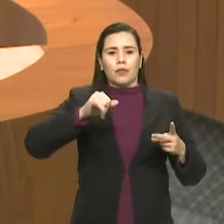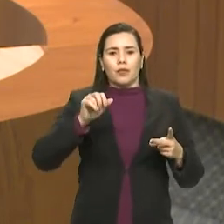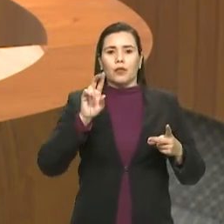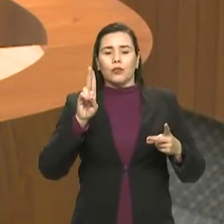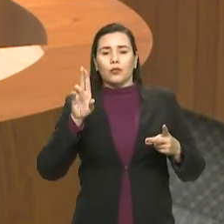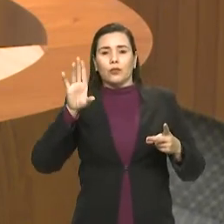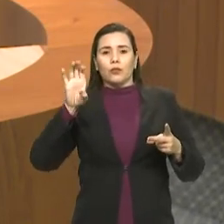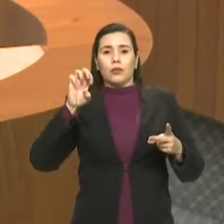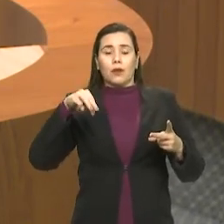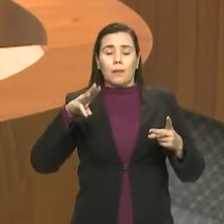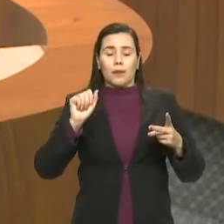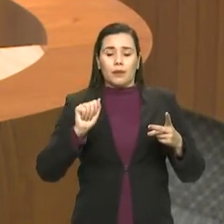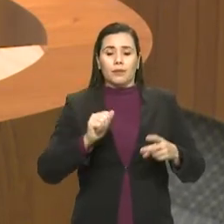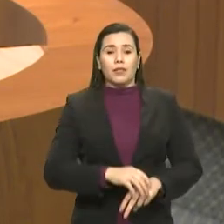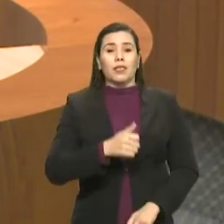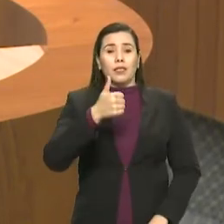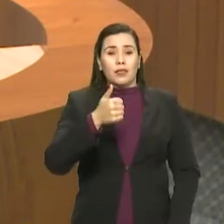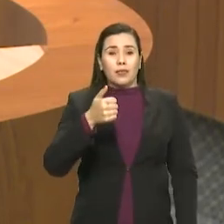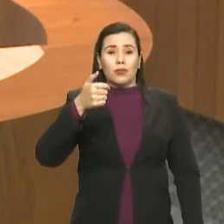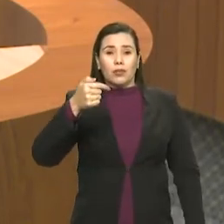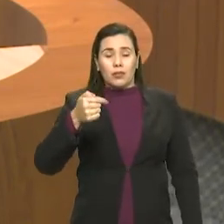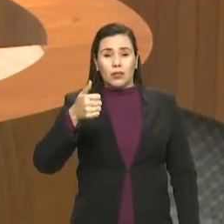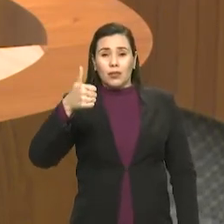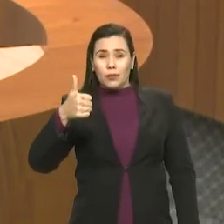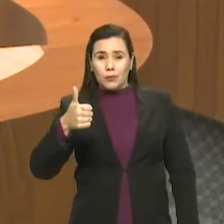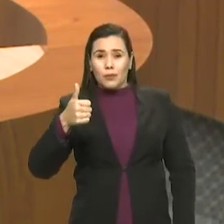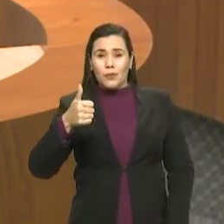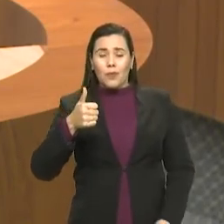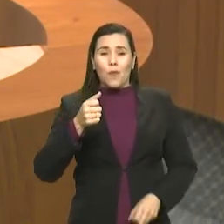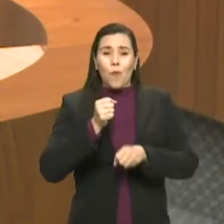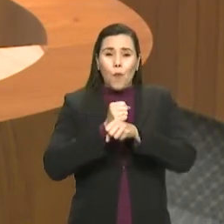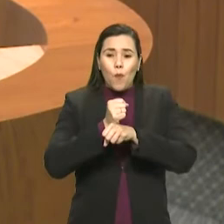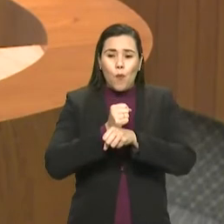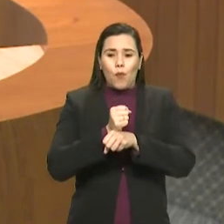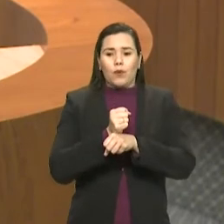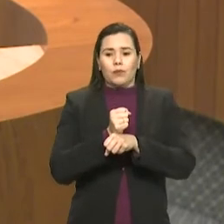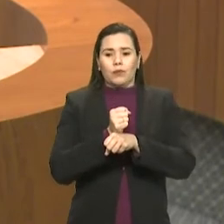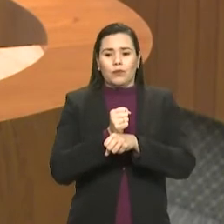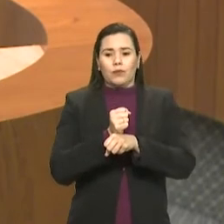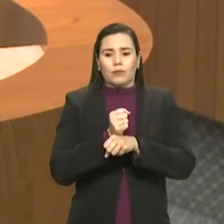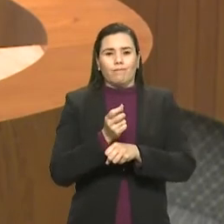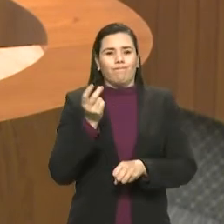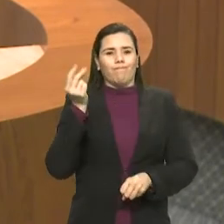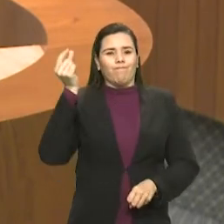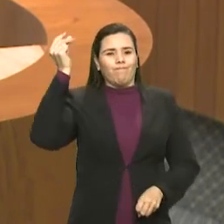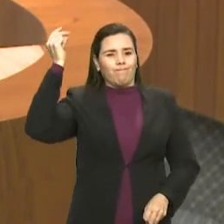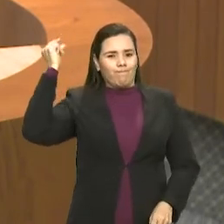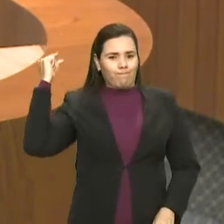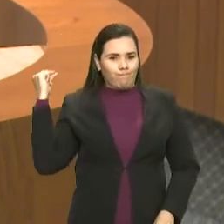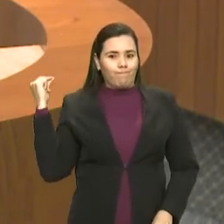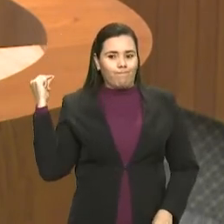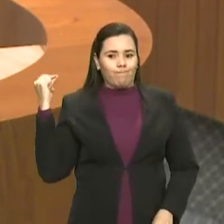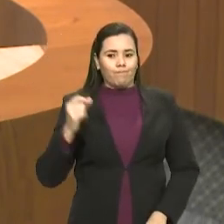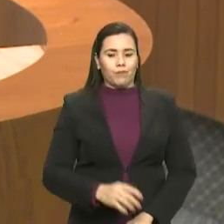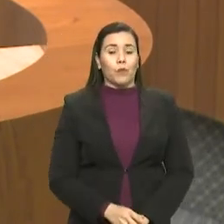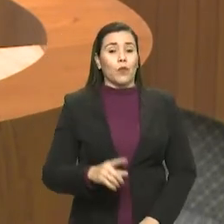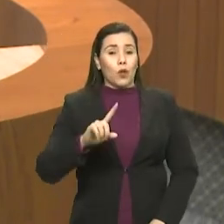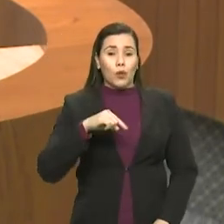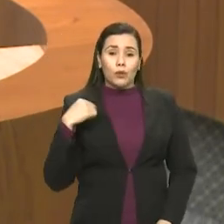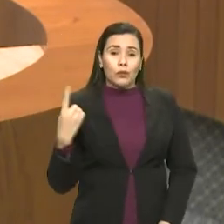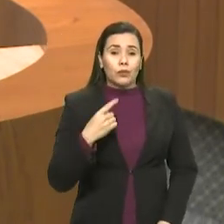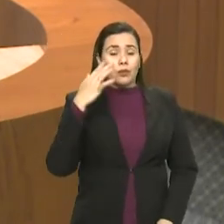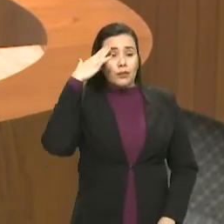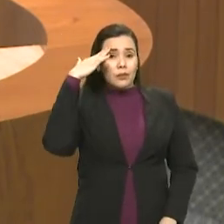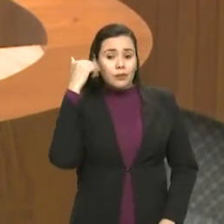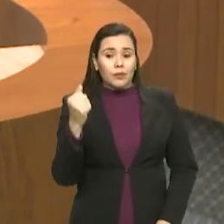anos, sendo a mais rápida do Brasil. Todos nós sabemos, deputado